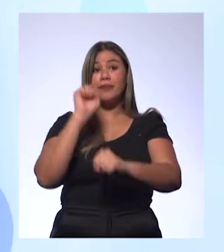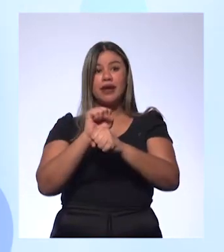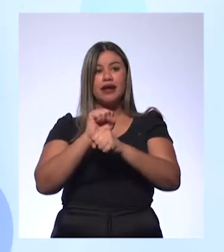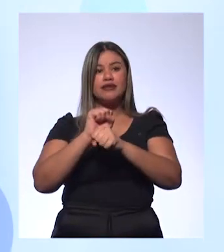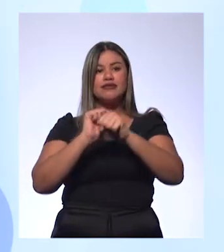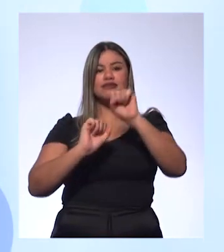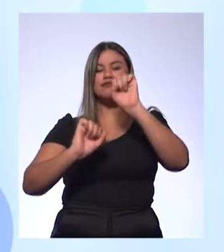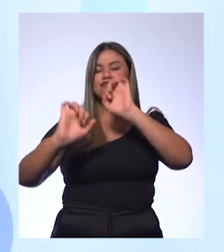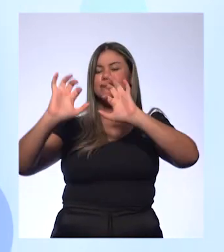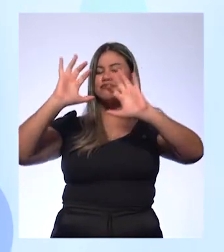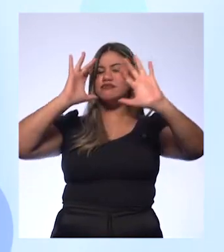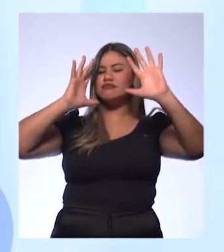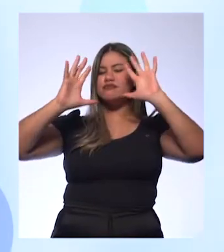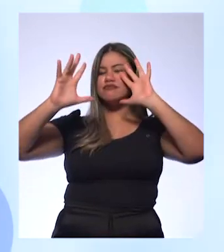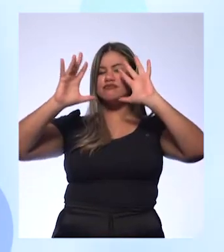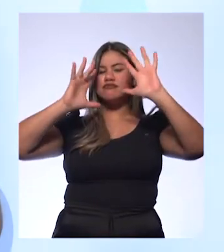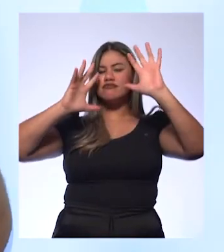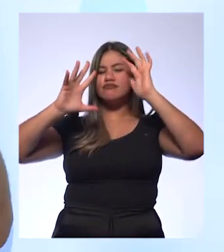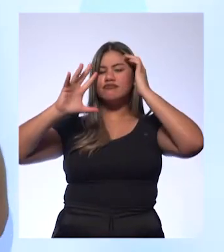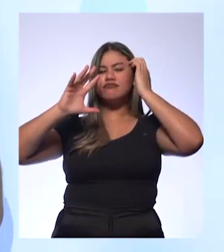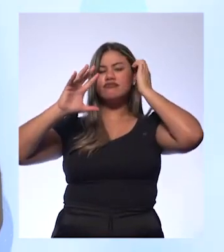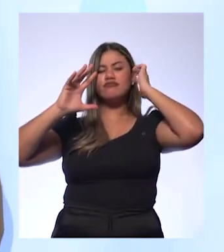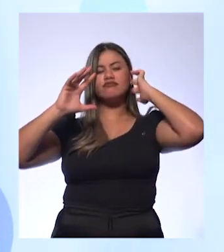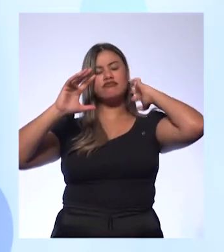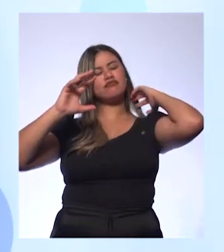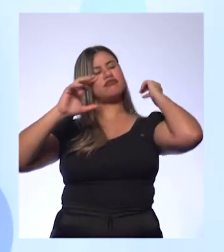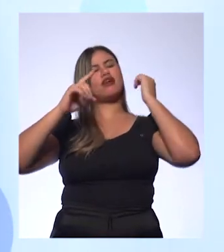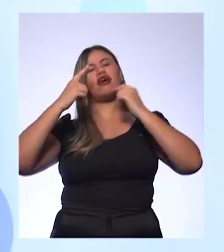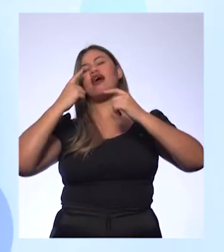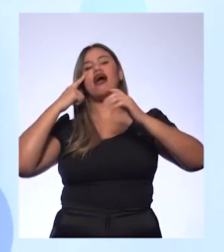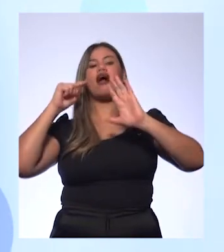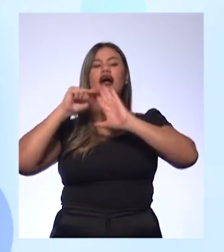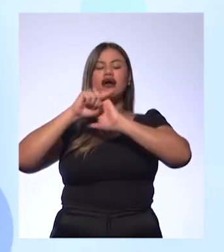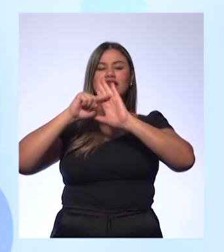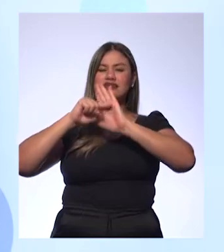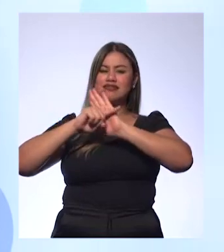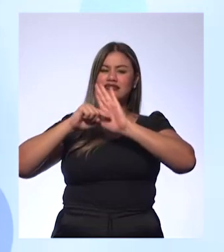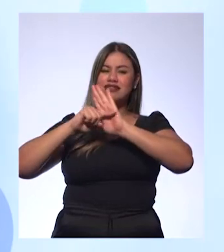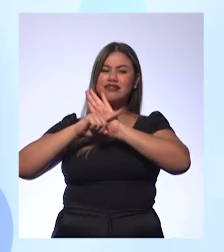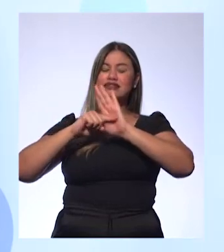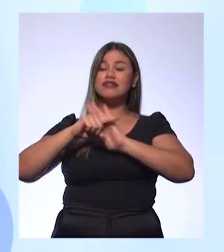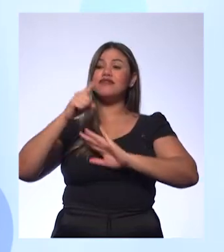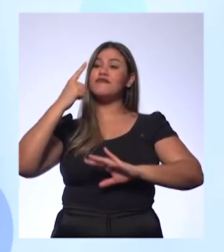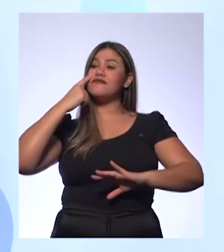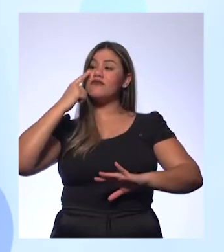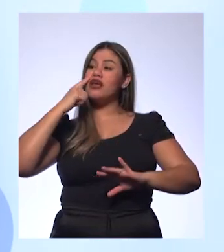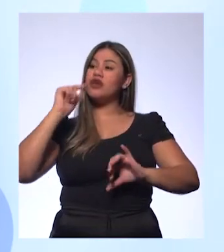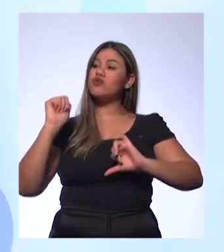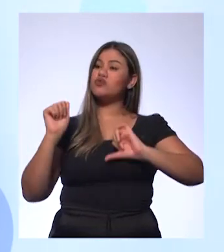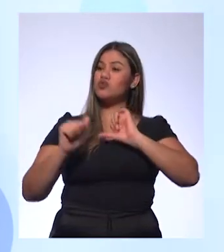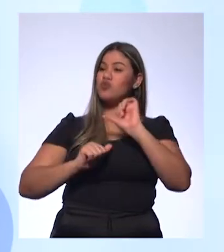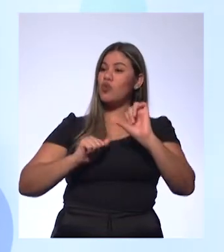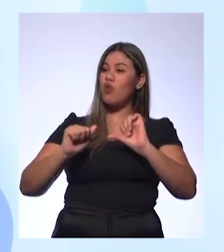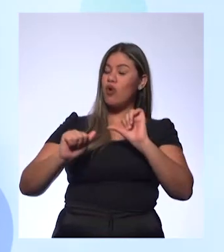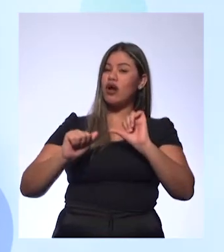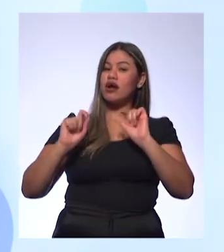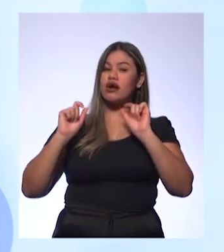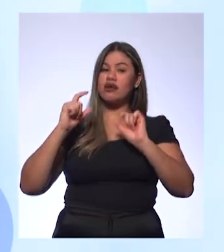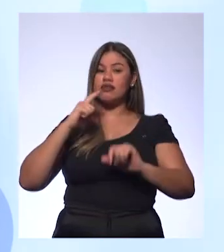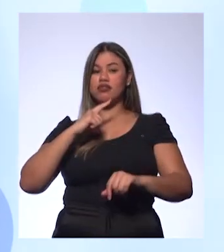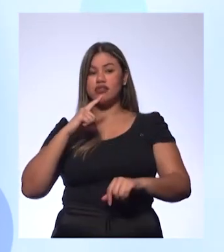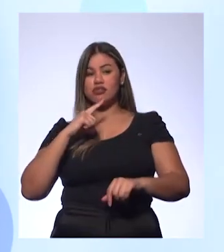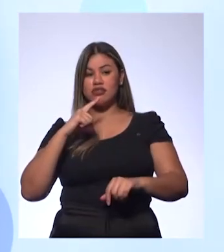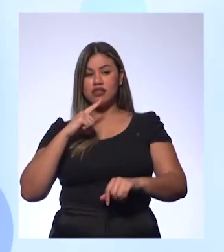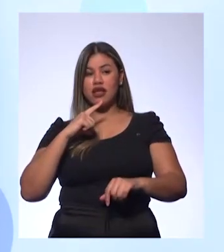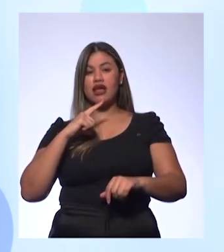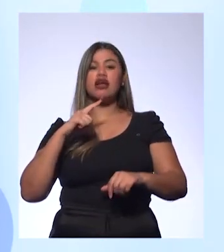gente está fazendo, analisar as jogadas e verificar o que tem que ser mudado, verificar quais serão